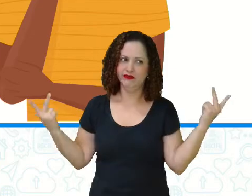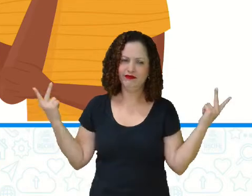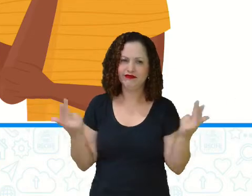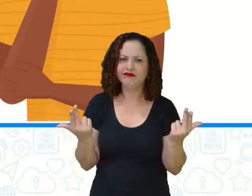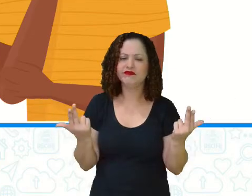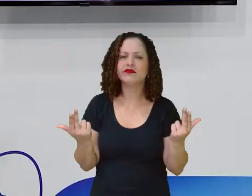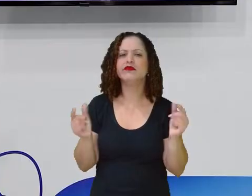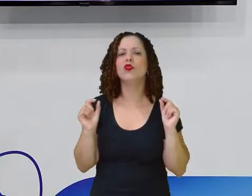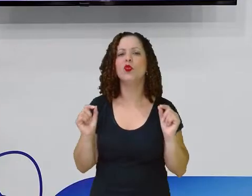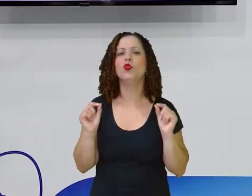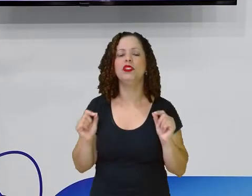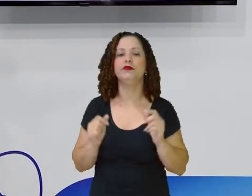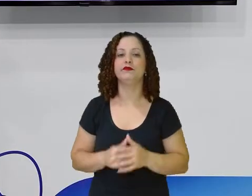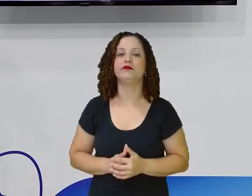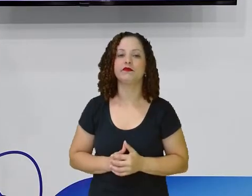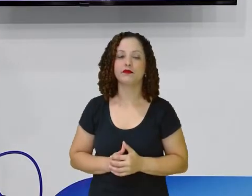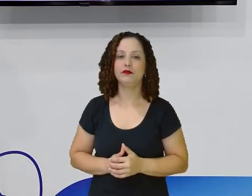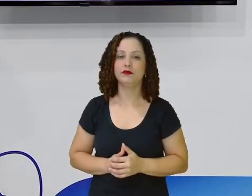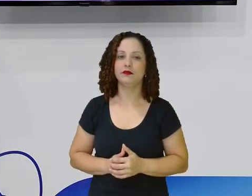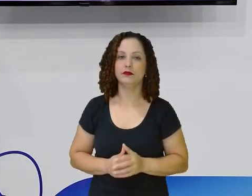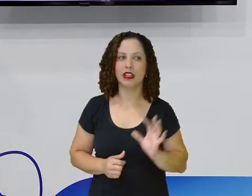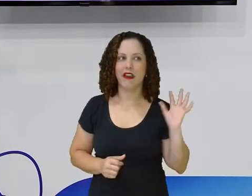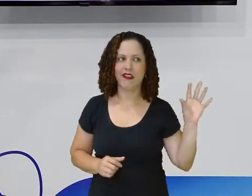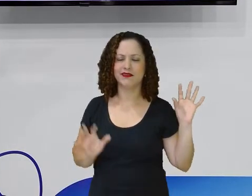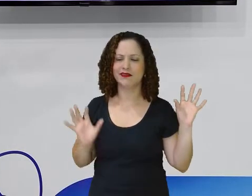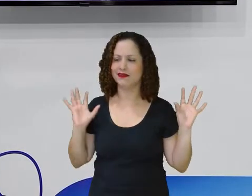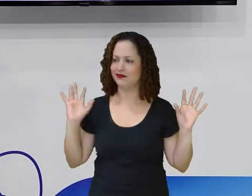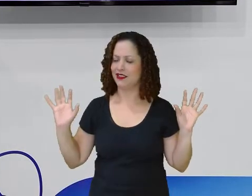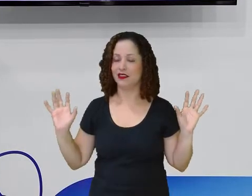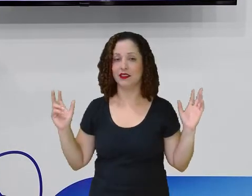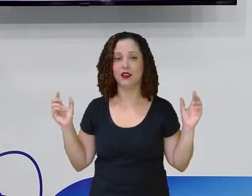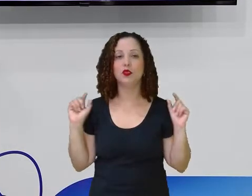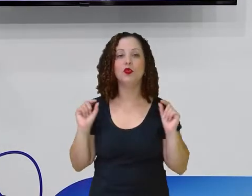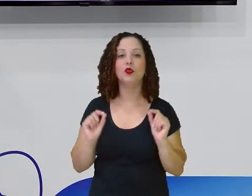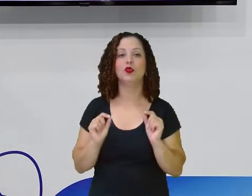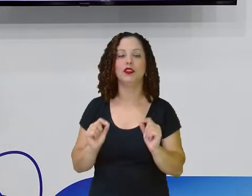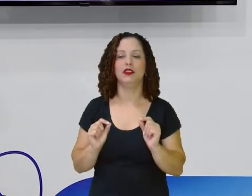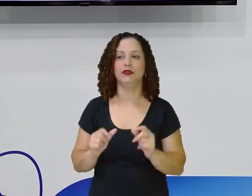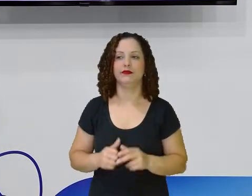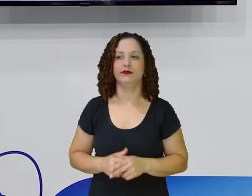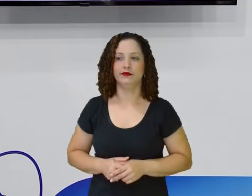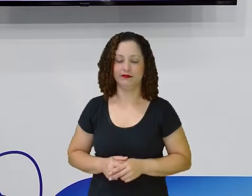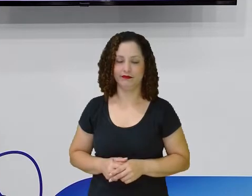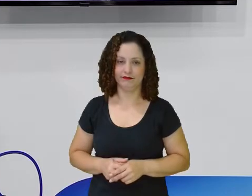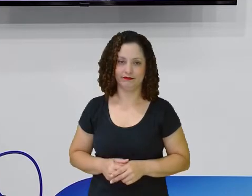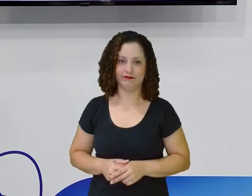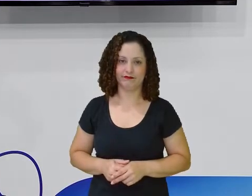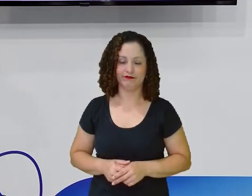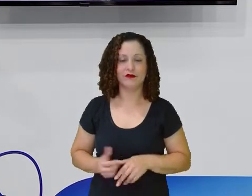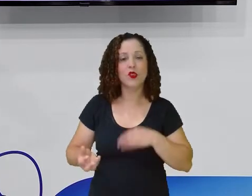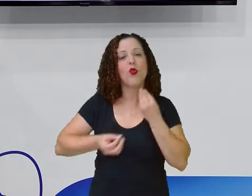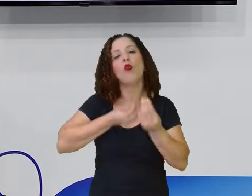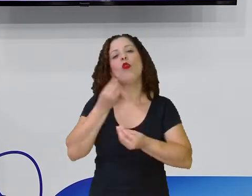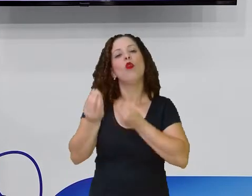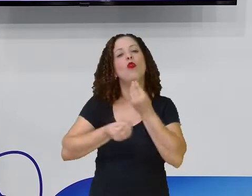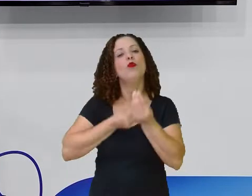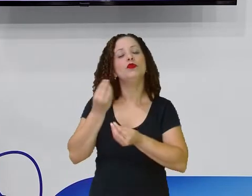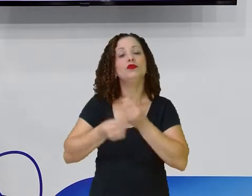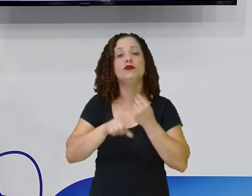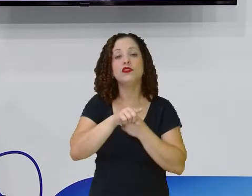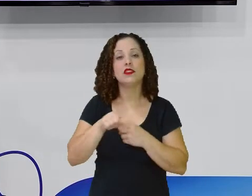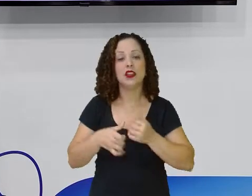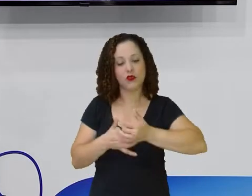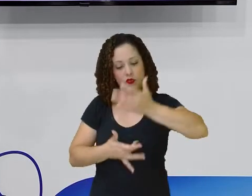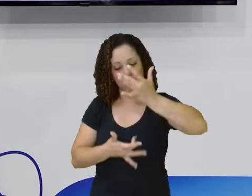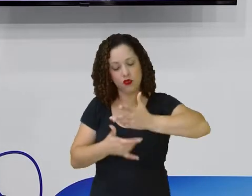sobre semelhança e diferença, mas se eu colocar assim, aí vai chegar a resposta misturada, a gente não vai saber, né, diferenciar. Então, diz para mim aí,